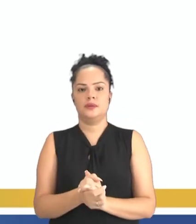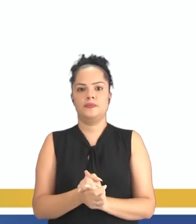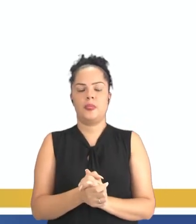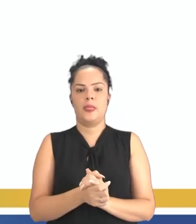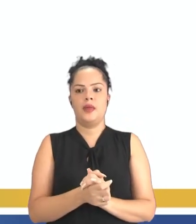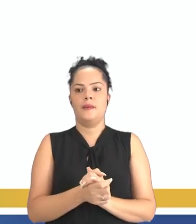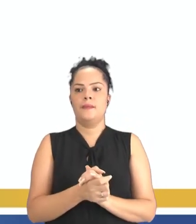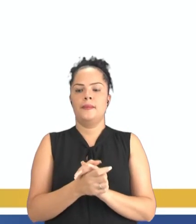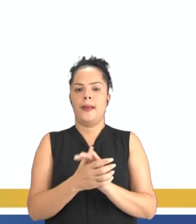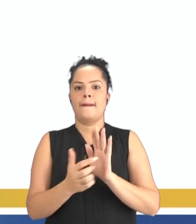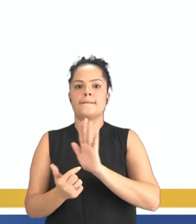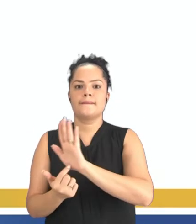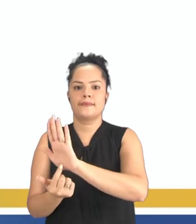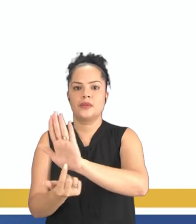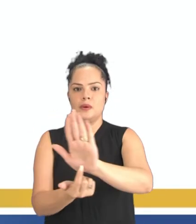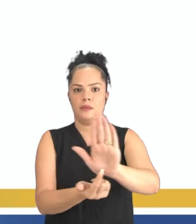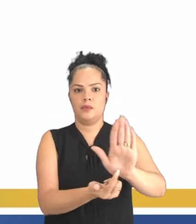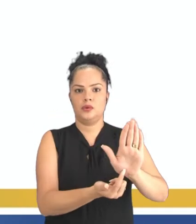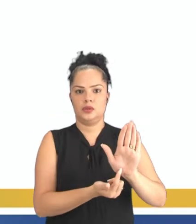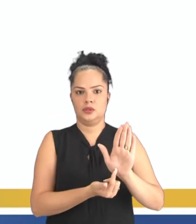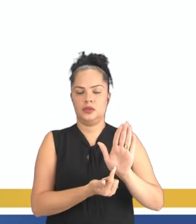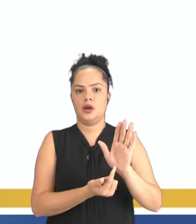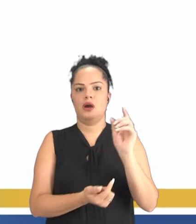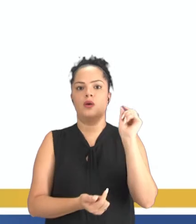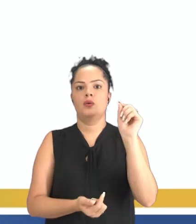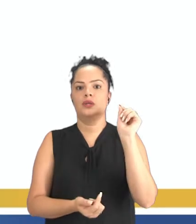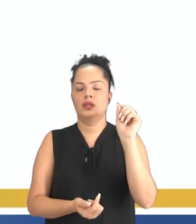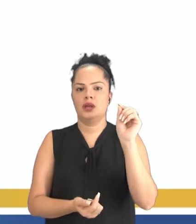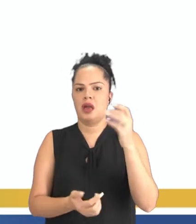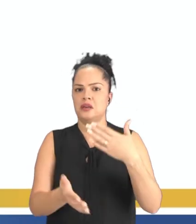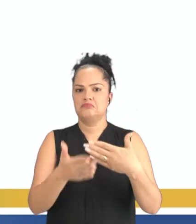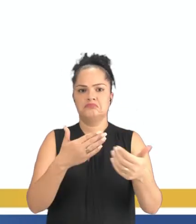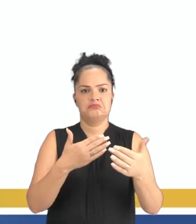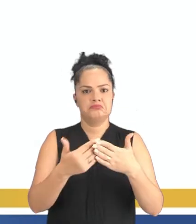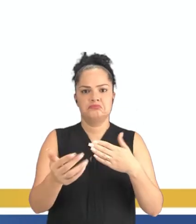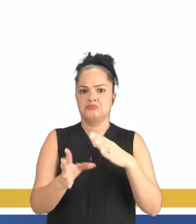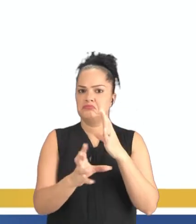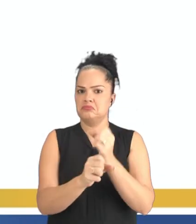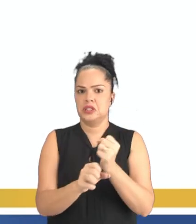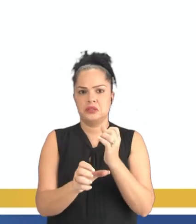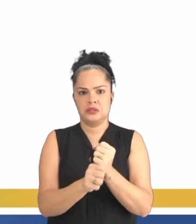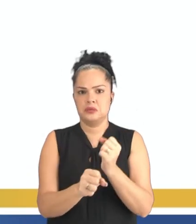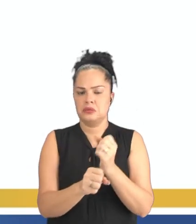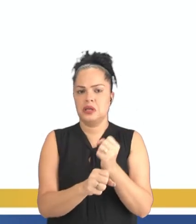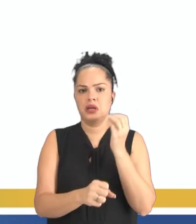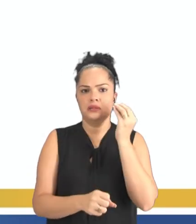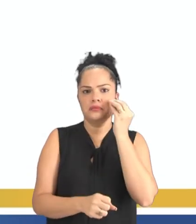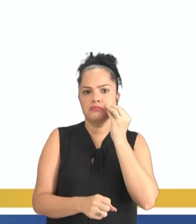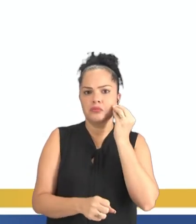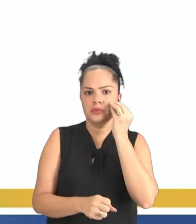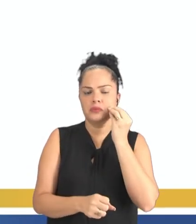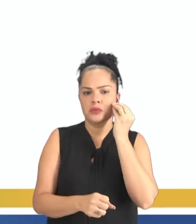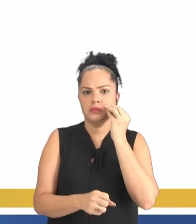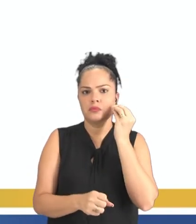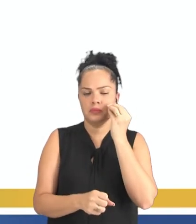Ponto amostral, né? O que é um ponto amostral? Qualquer resultado possível de um experimento aleatório